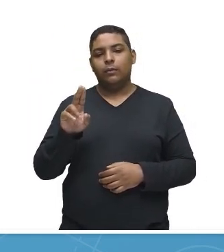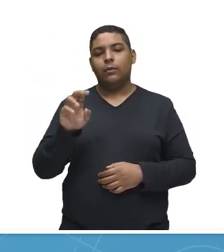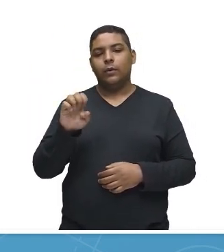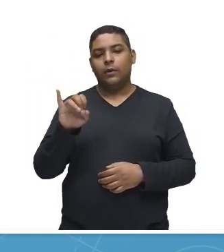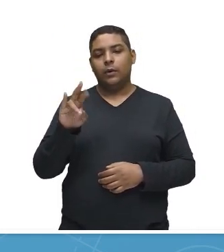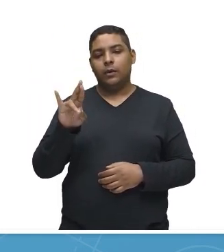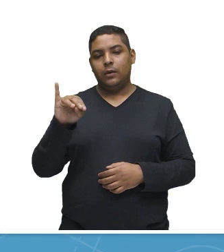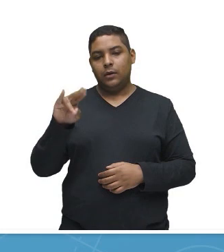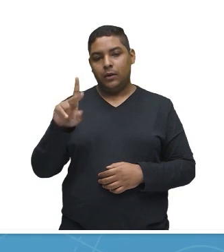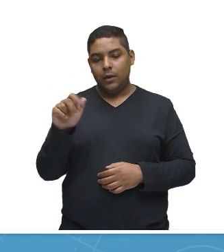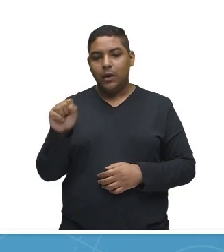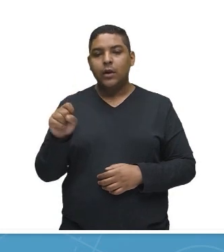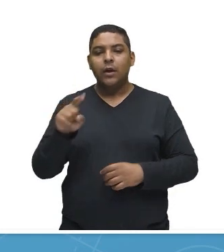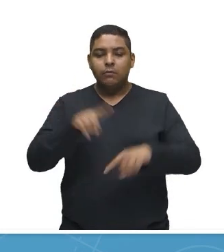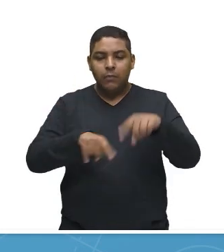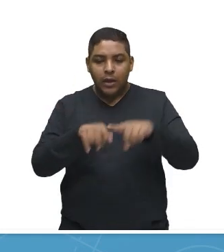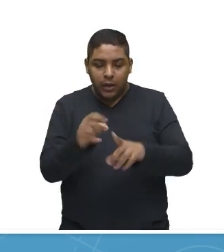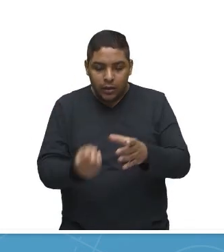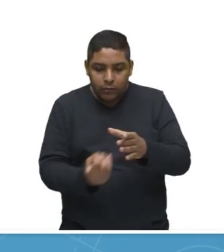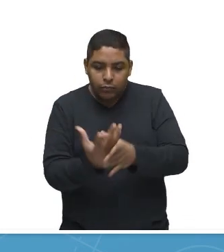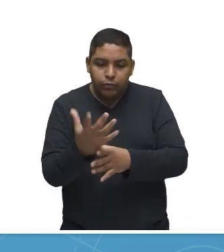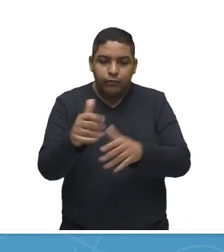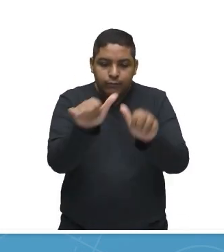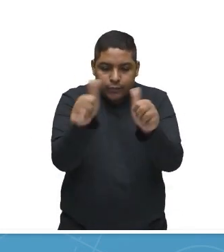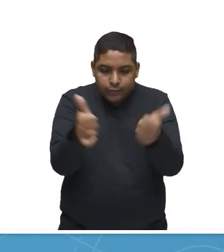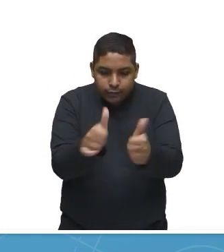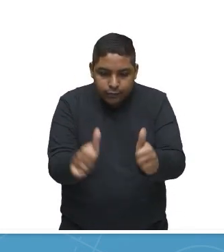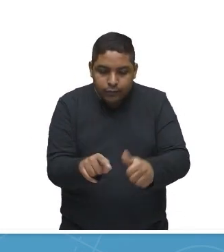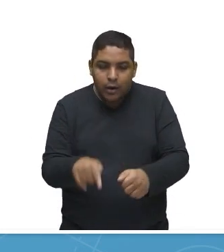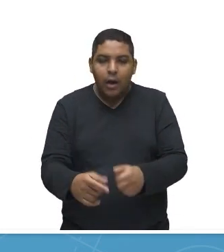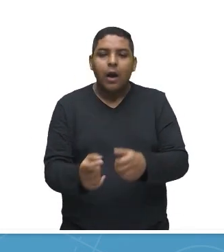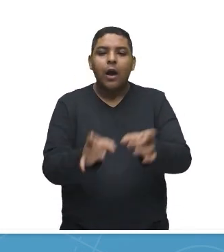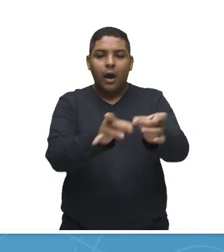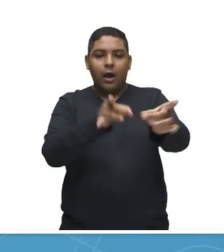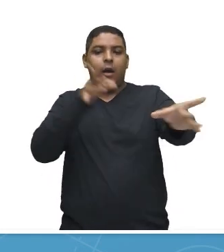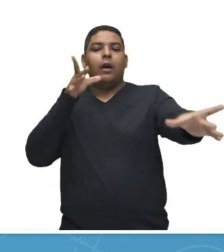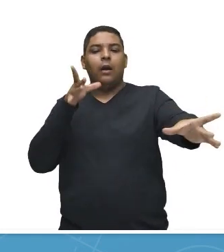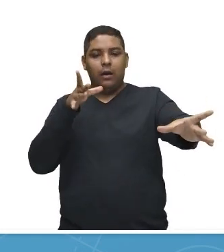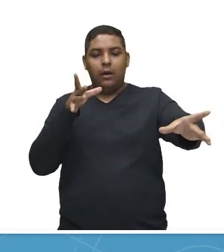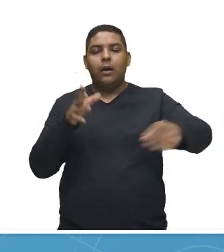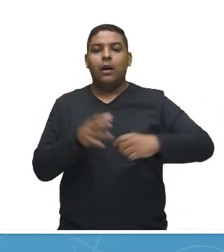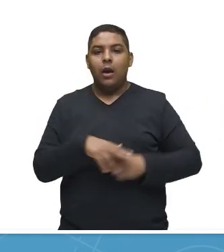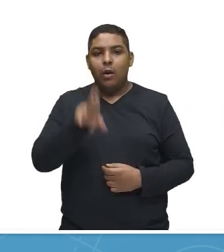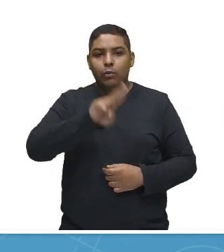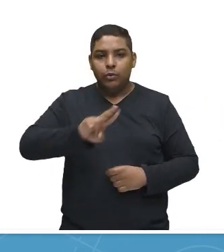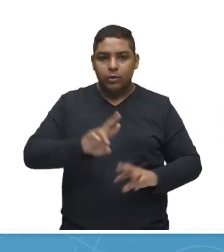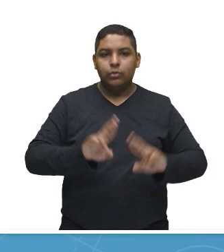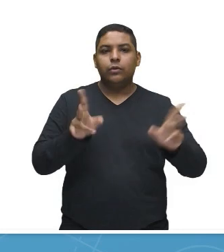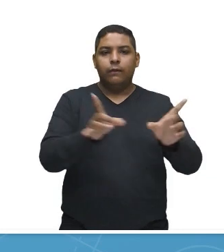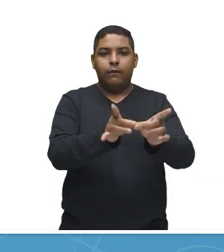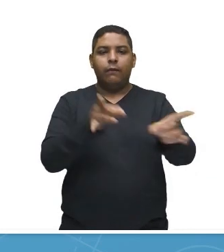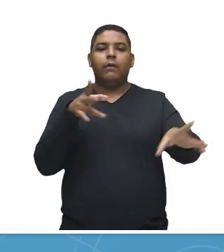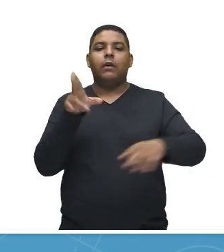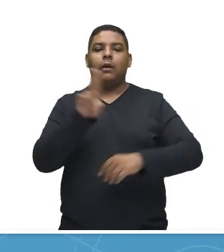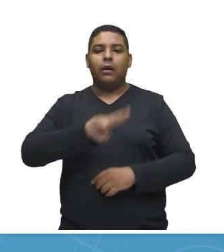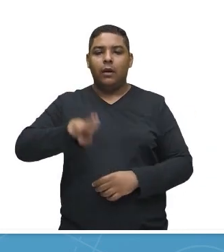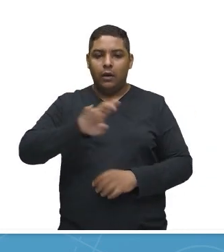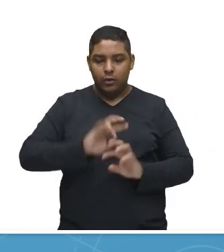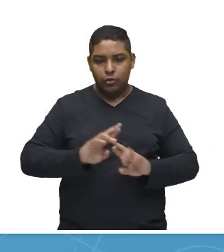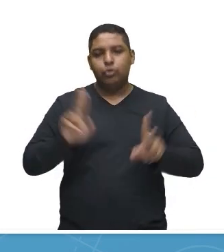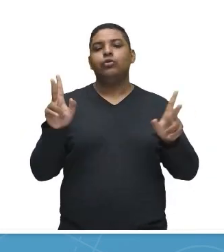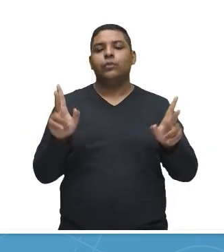olha só, de uma tribo para outra, a gente já percebe que ele constrói esse arco e flecha